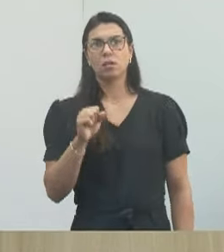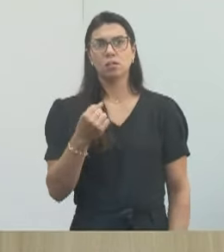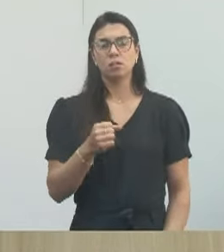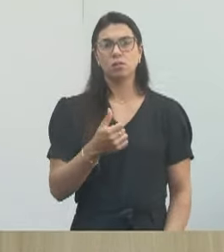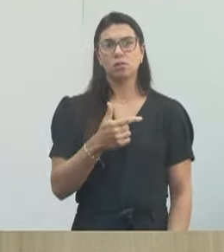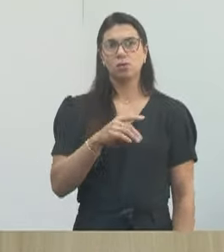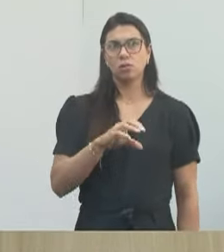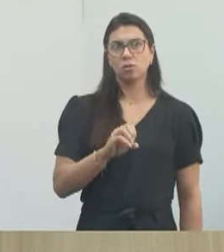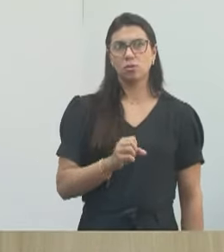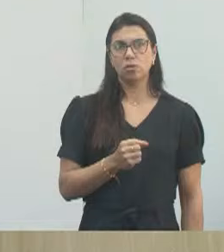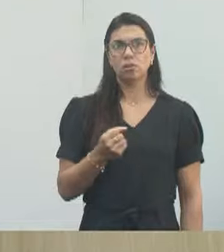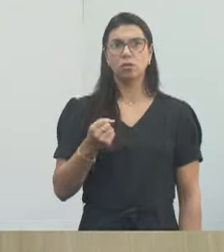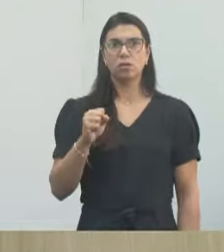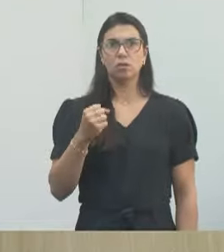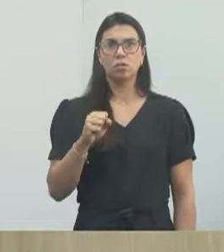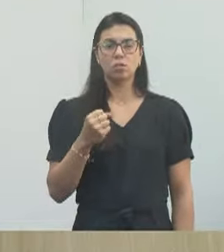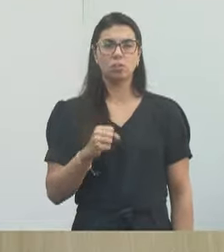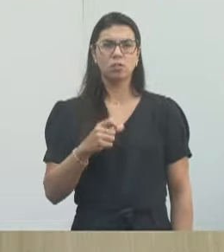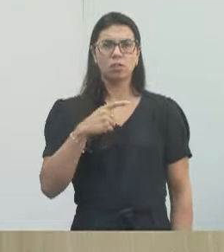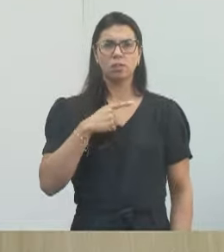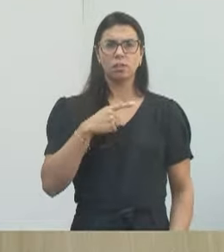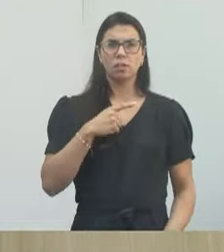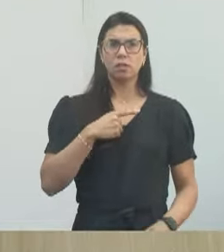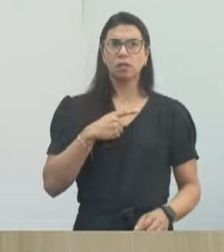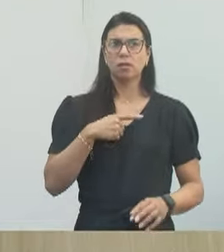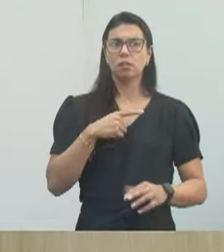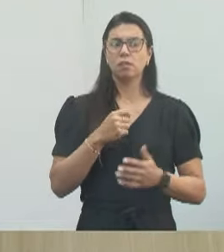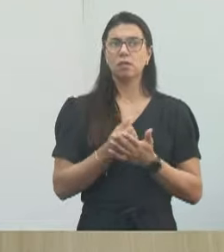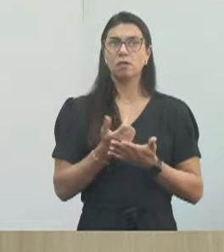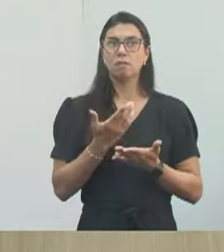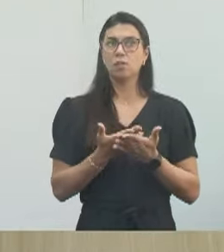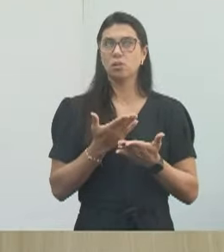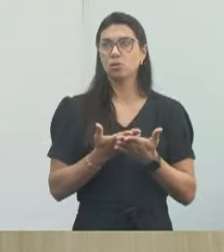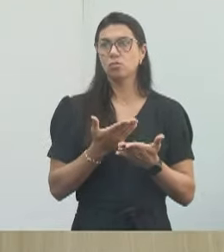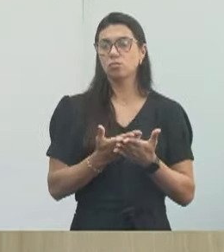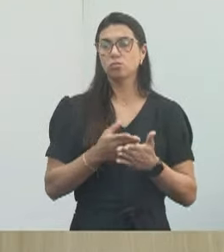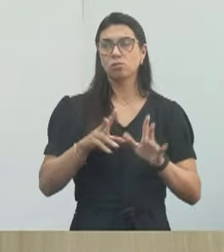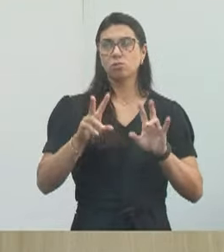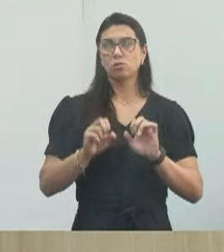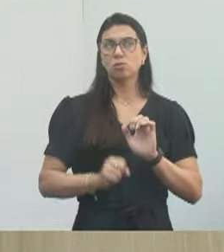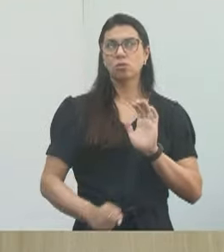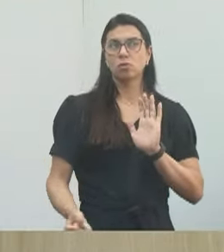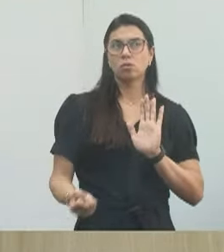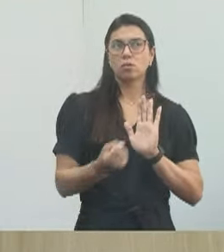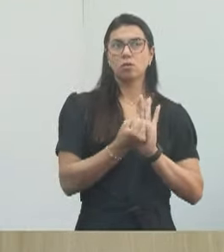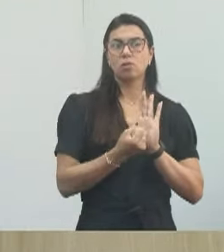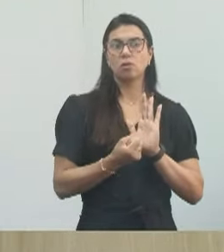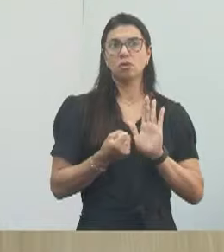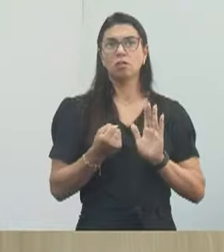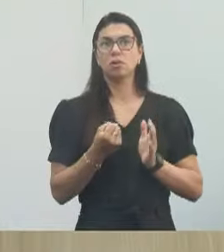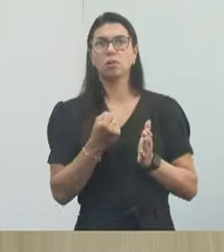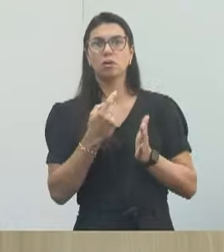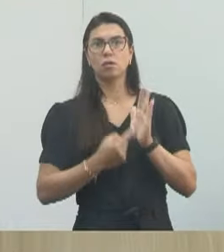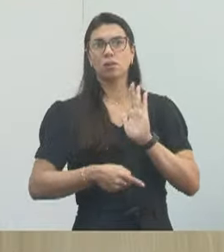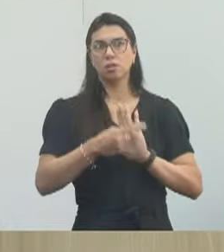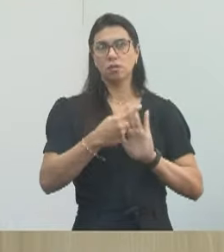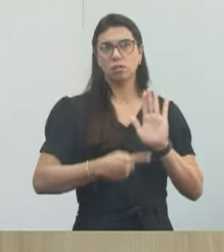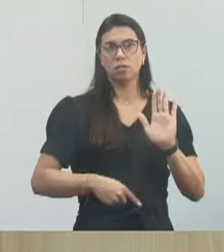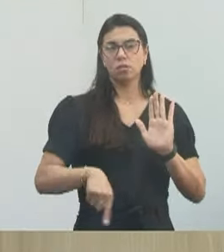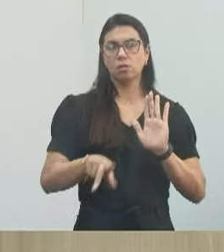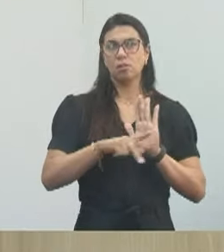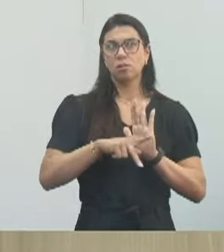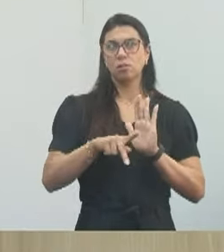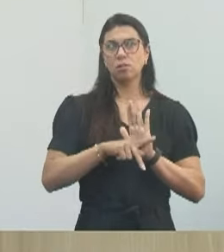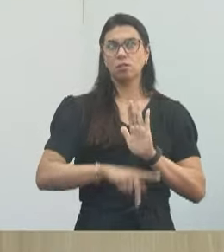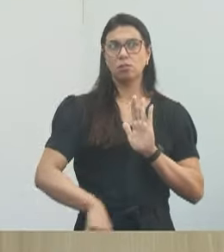2008 Houve alguma aviação ou estudo sobre o impacto das rões ao comércio